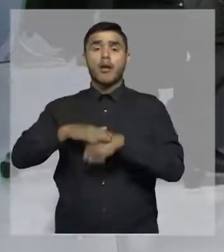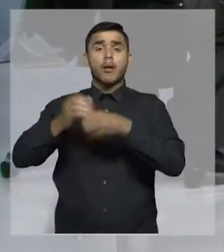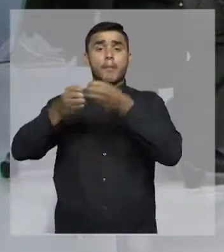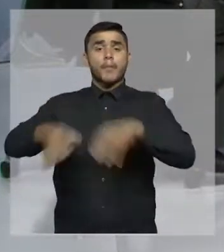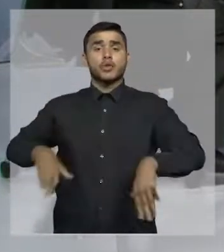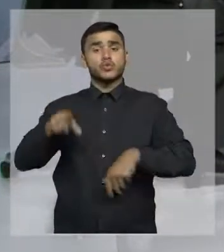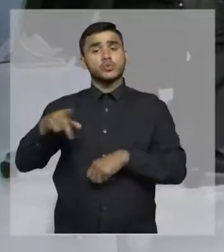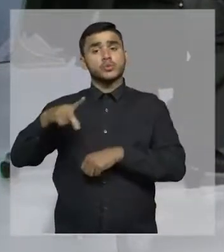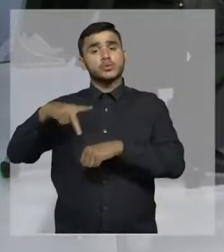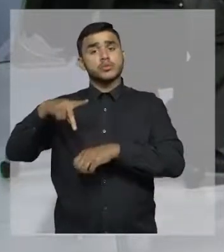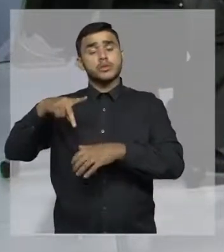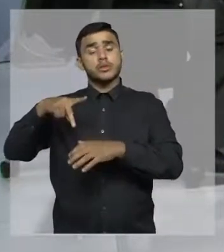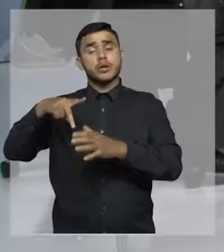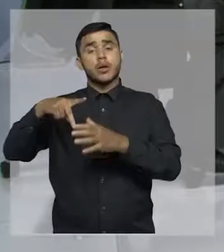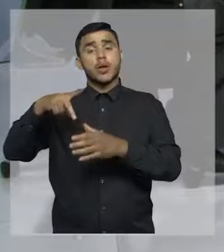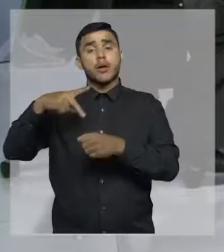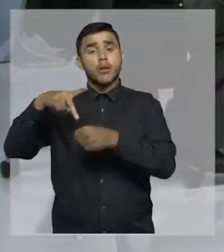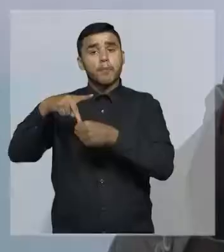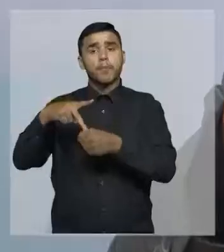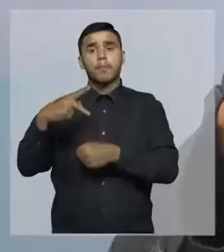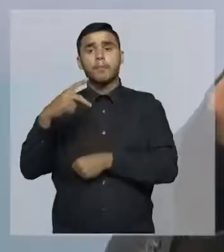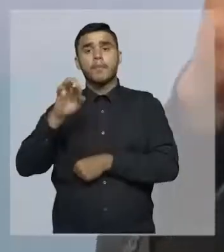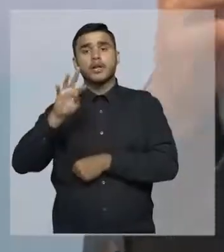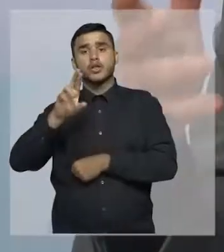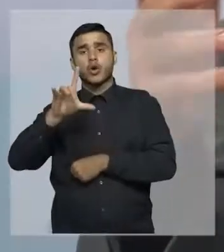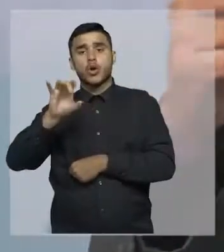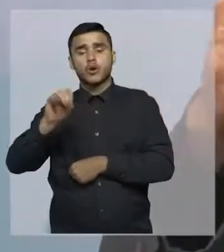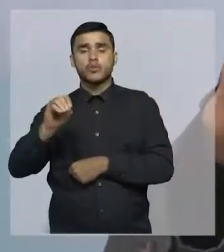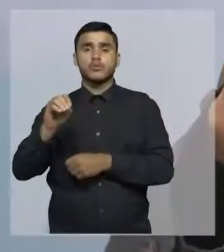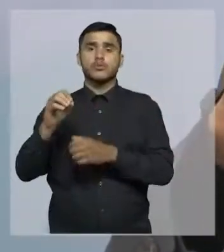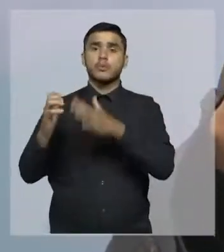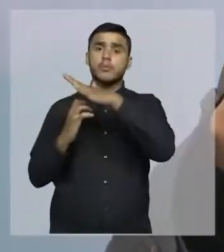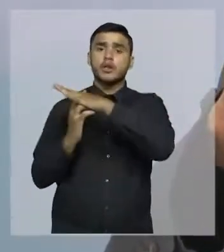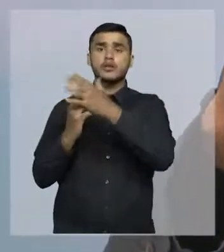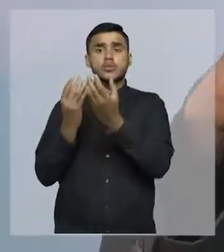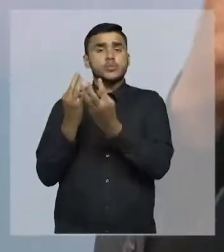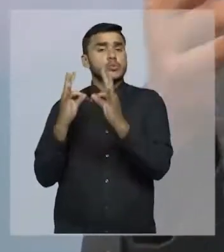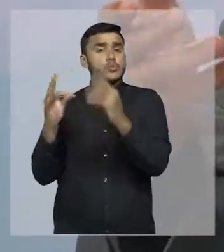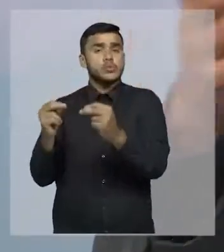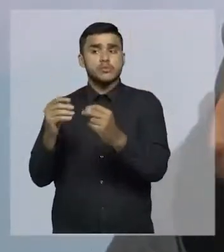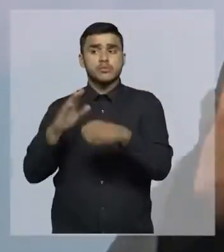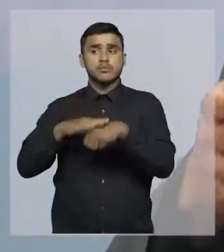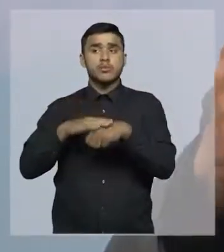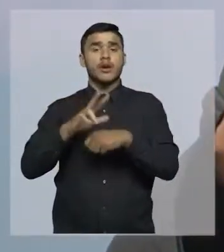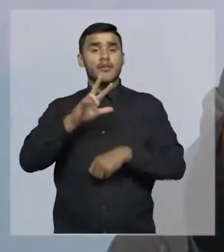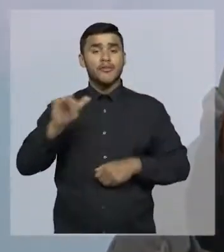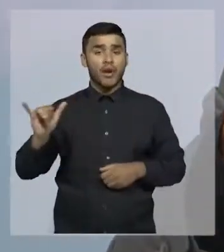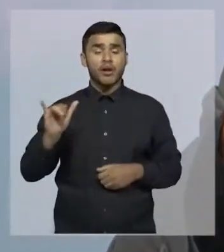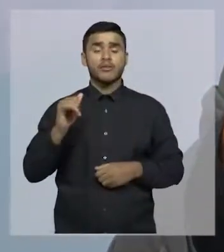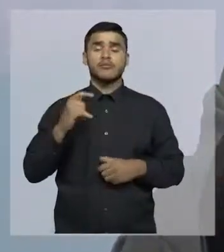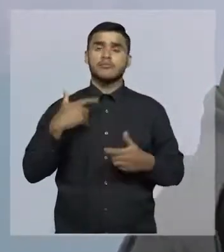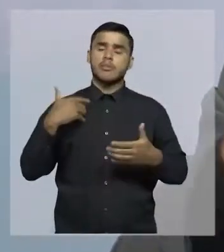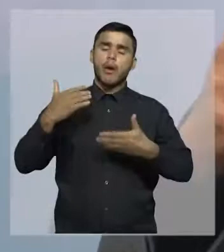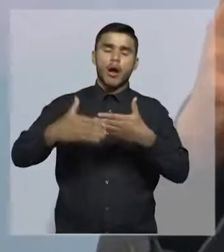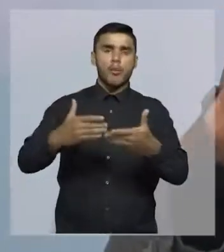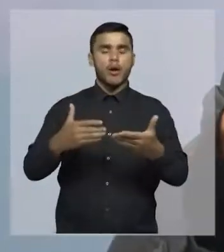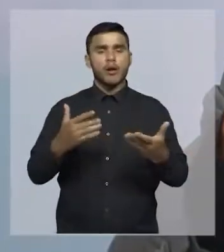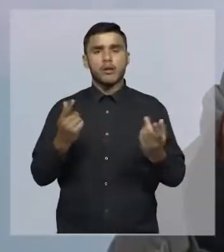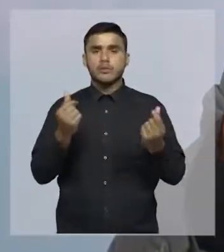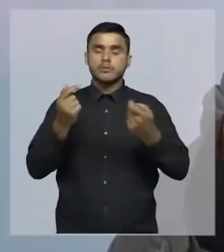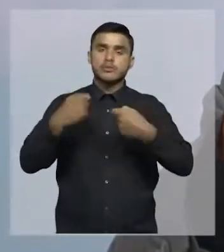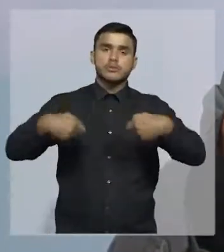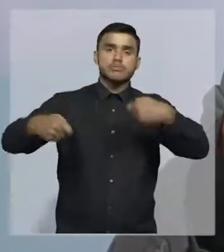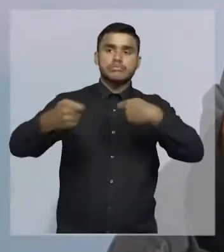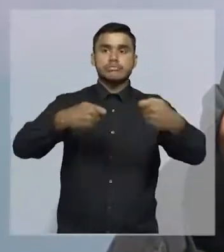inclusive base de produção de energia, é também base de produção de mercadorias, porque também é insumo. Então a gente não está falando